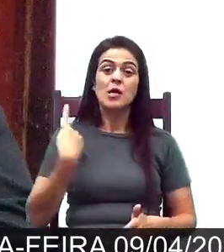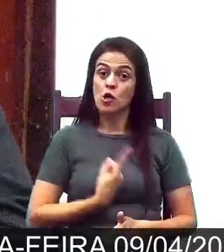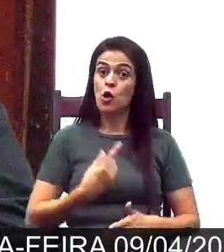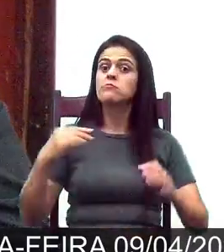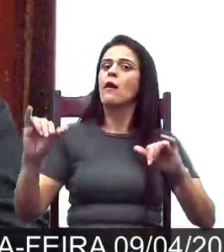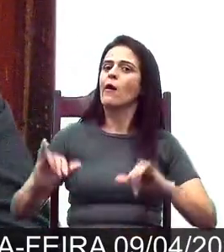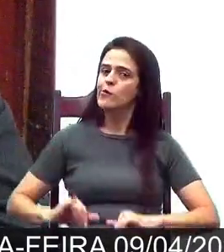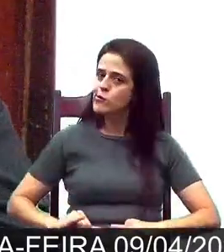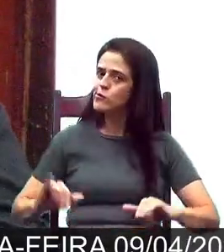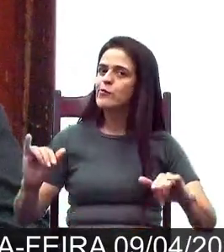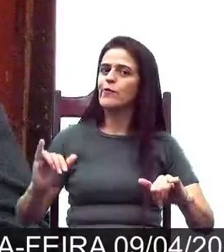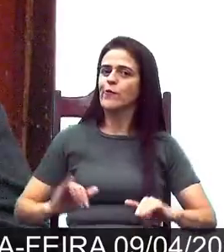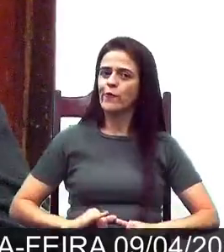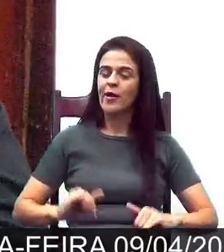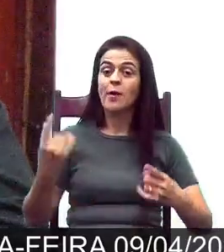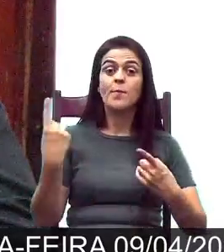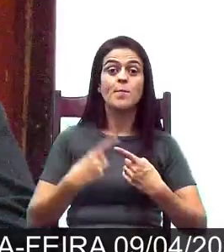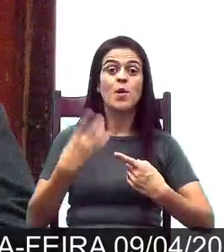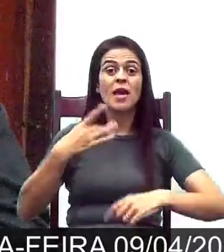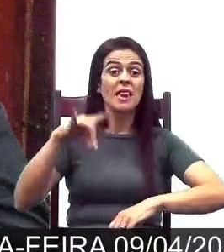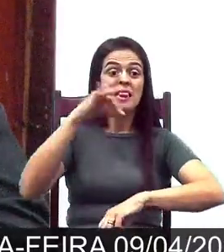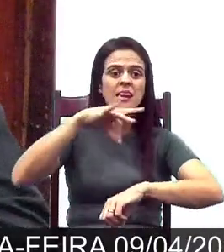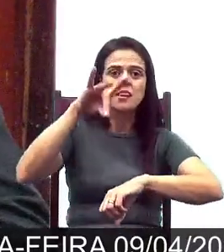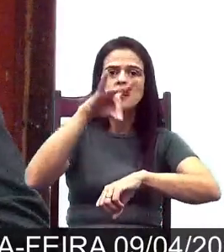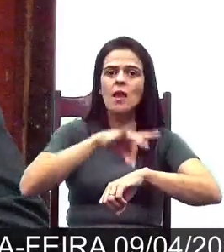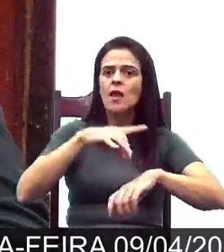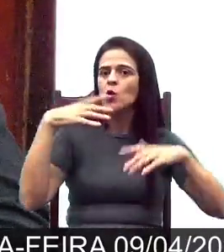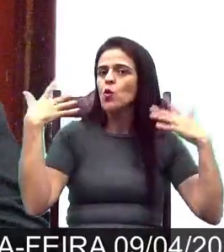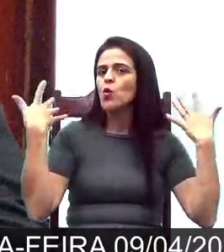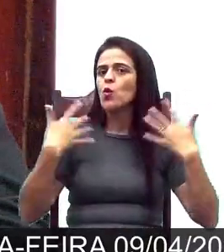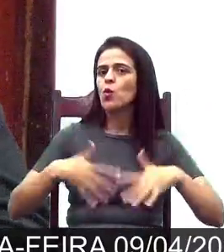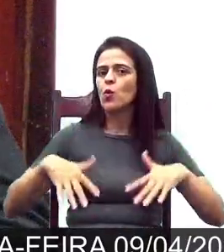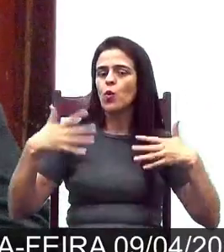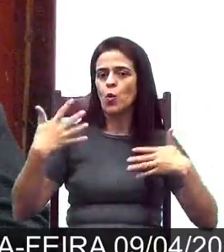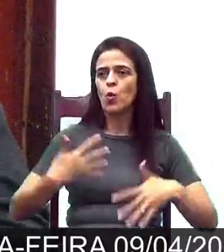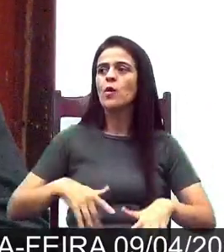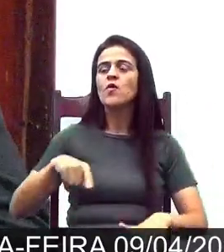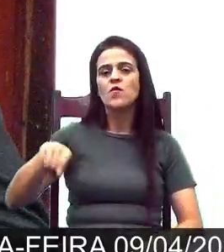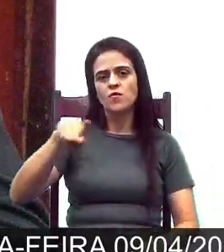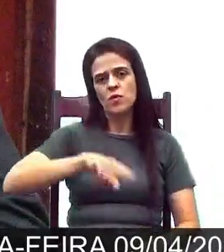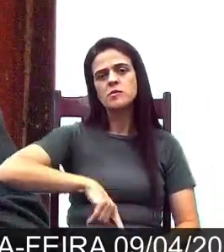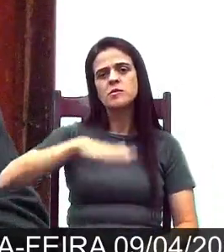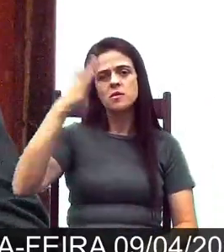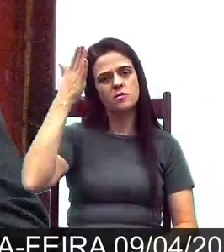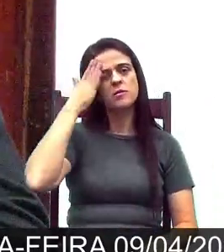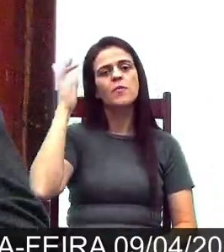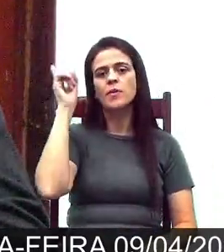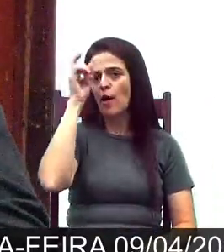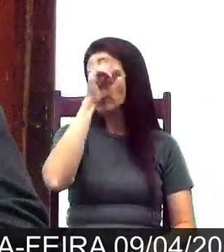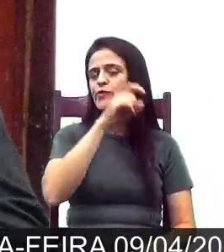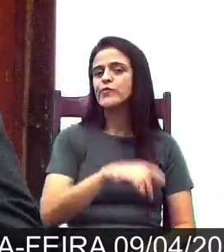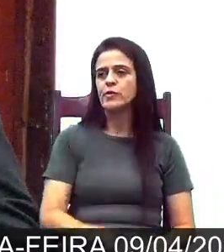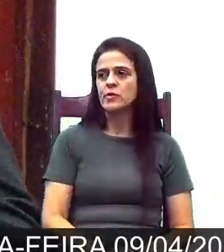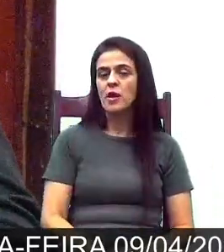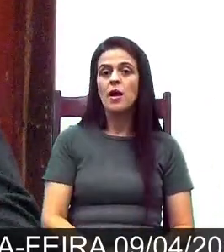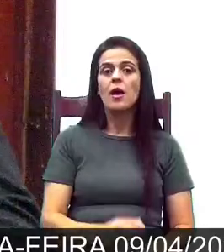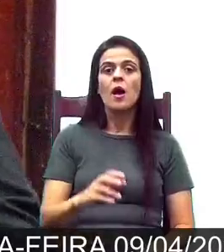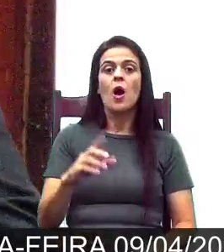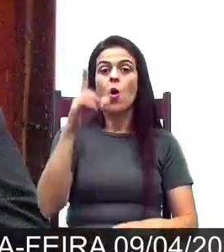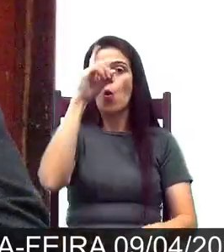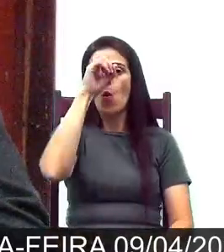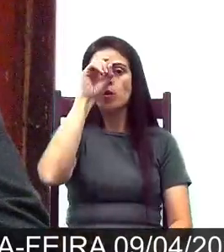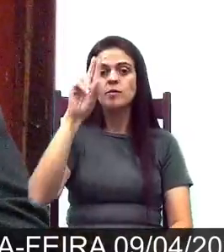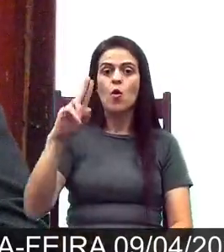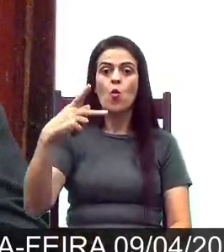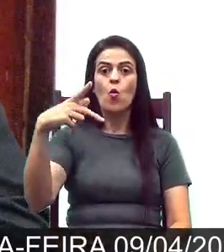preço com a questão da dengue na nossa cidade, né? Eu acho que algum vereador falou sobre isso aqui hoje, né? A UPA está